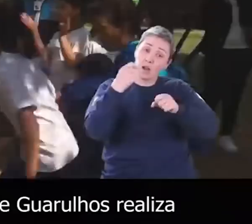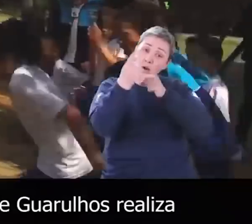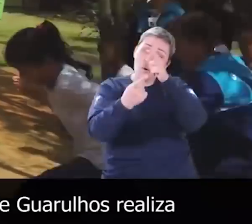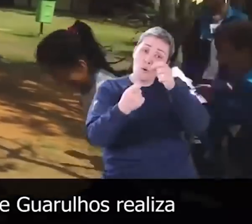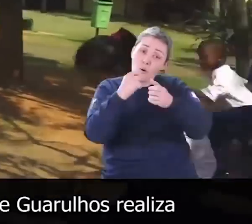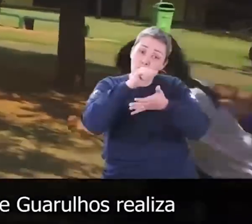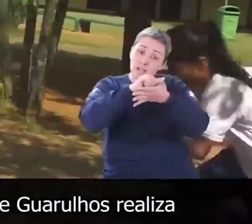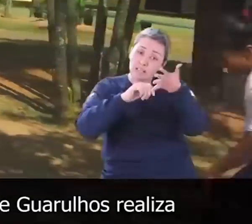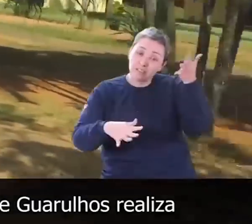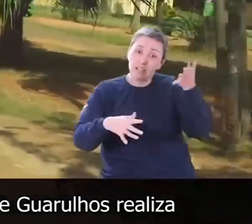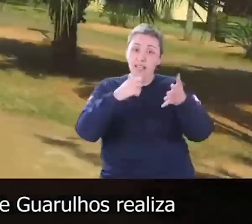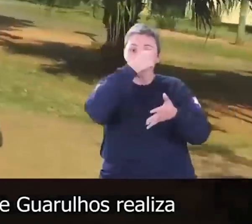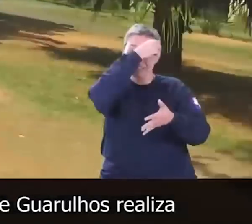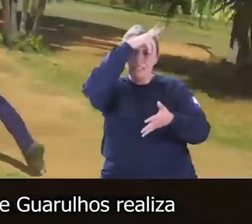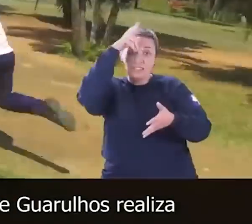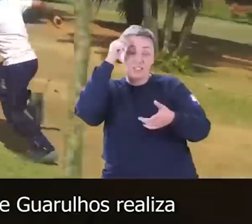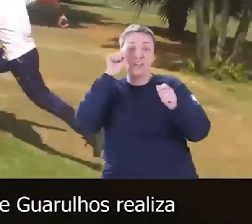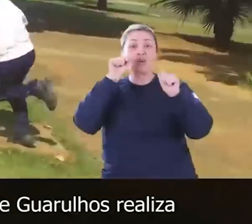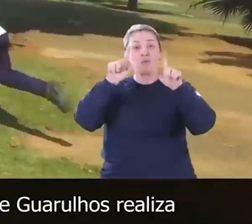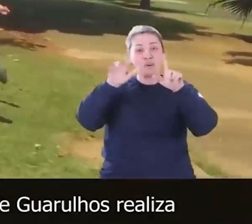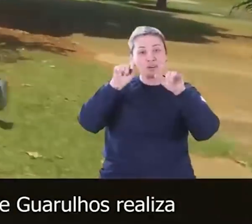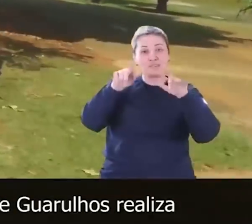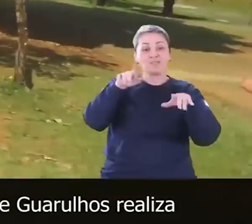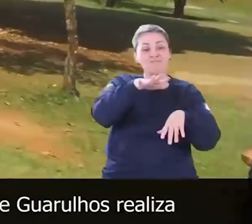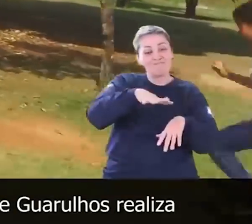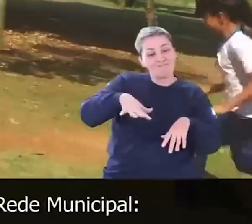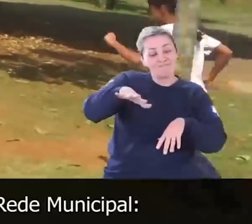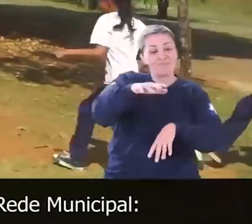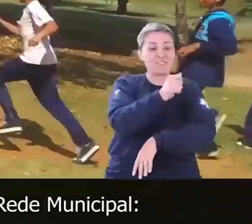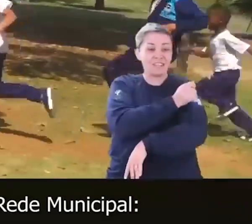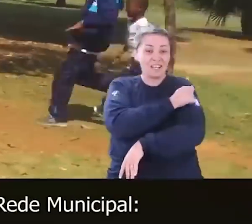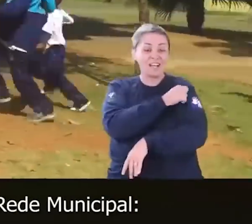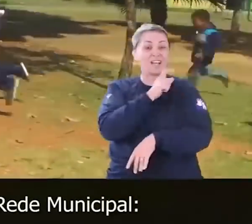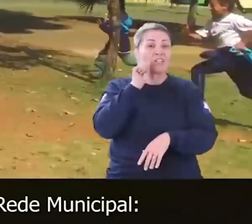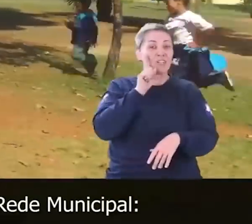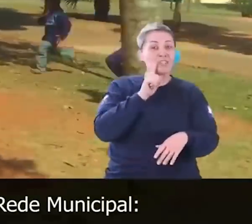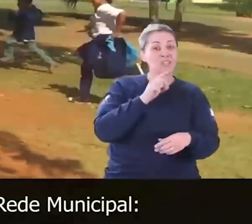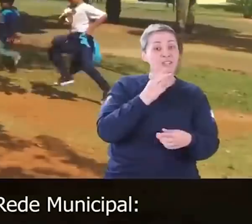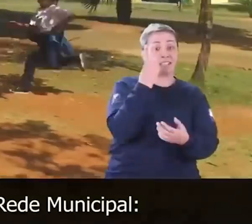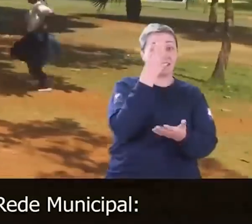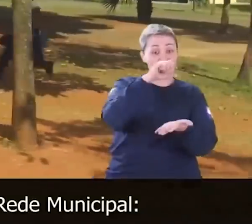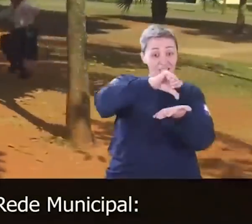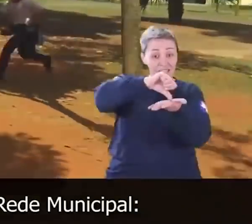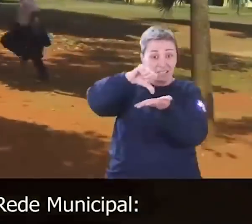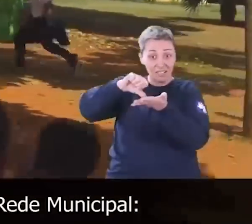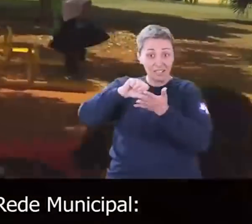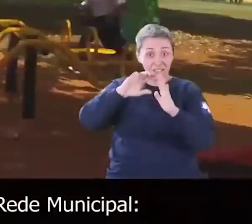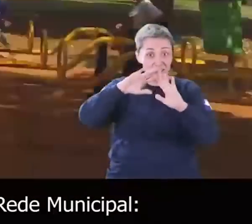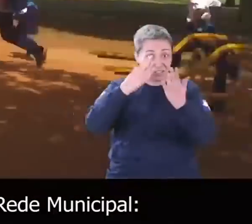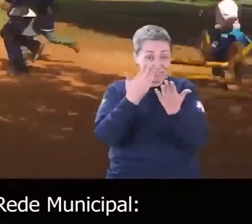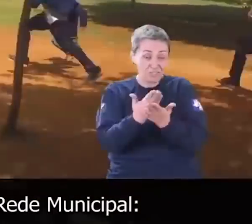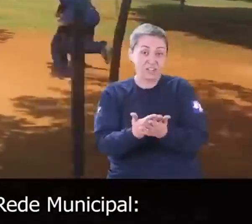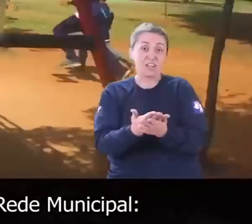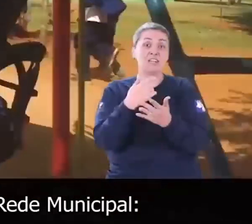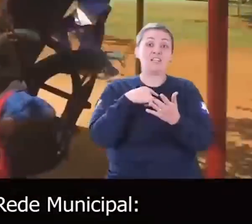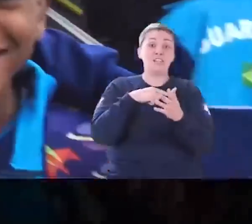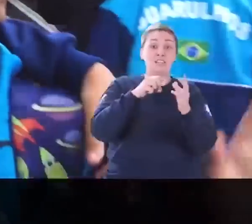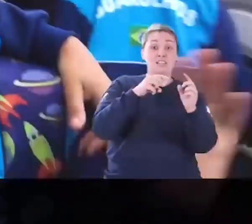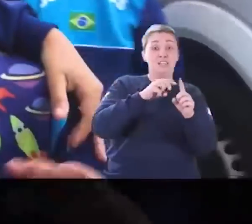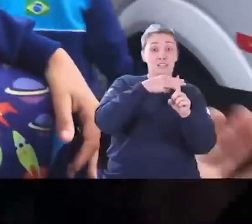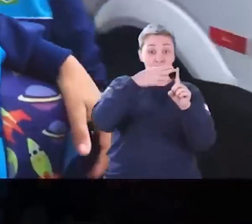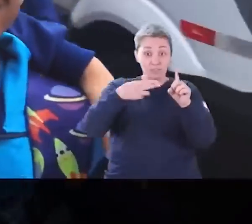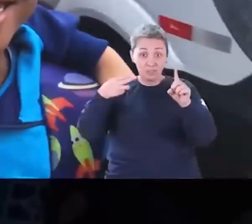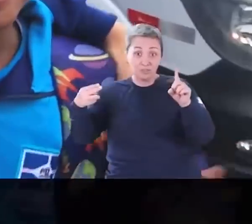Essas são algumas das atividades que a Prefeitura de Guarulhos realiza com os alunos surdos nas 3 escolas polo da rede